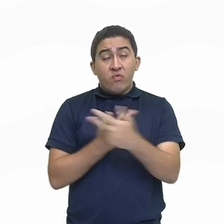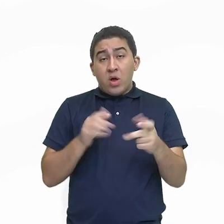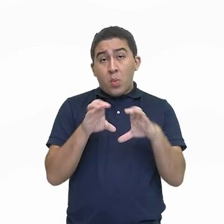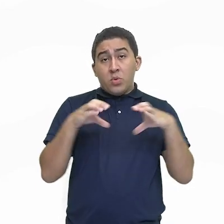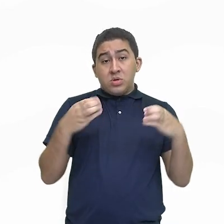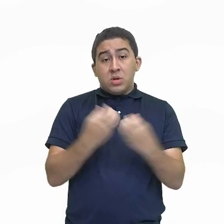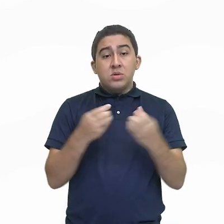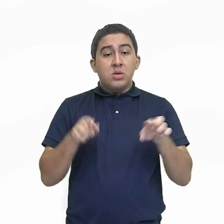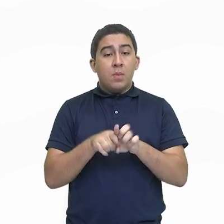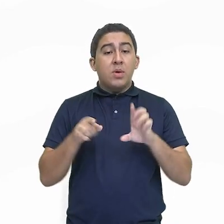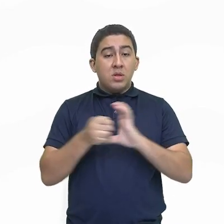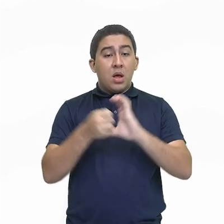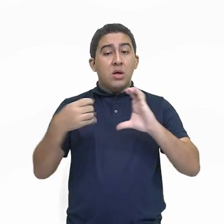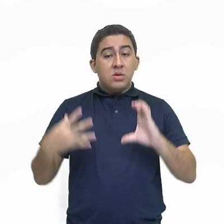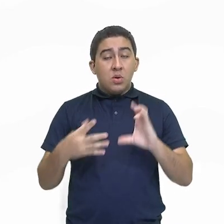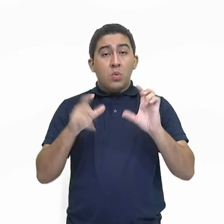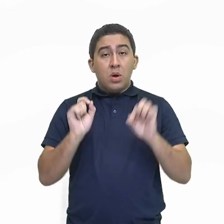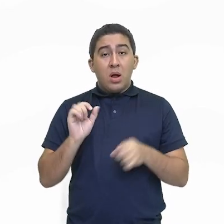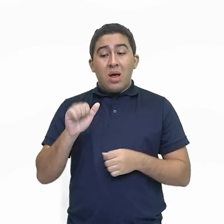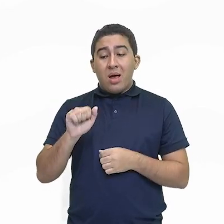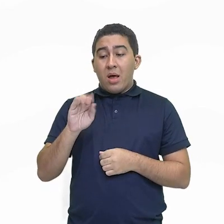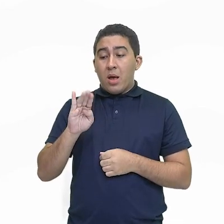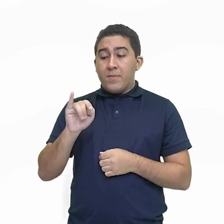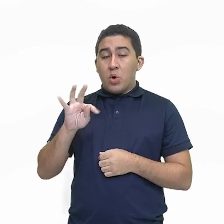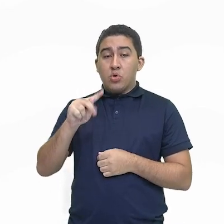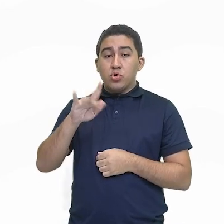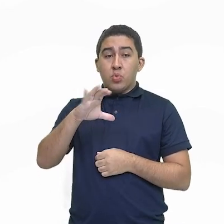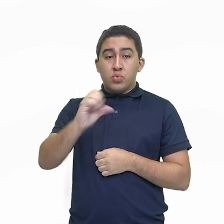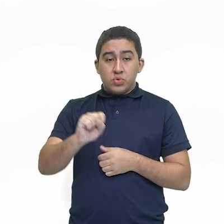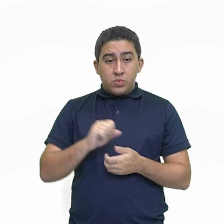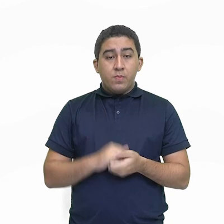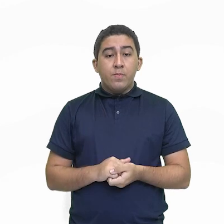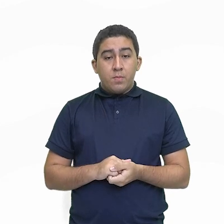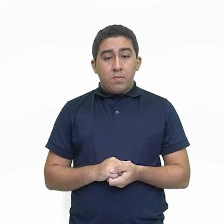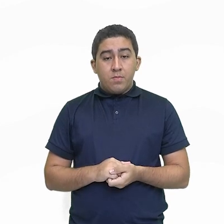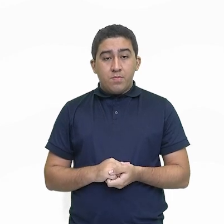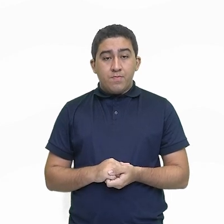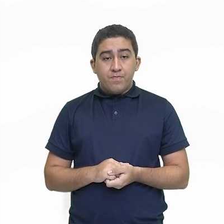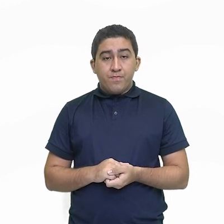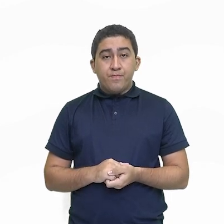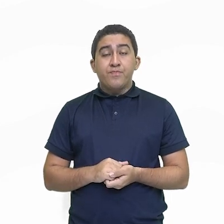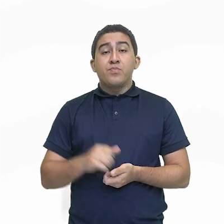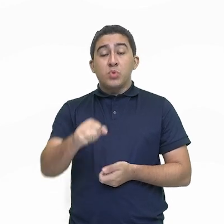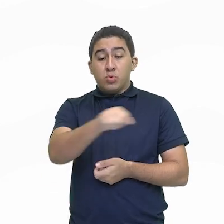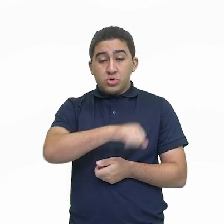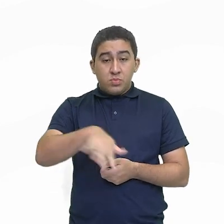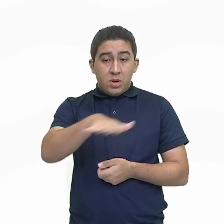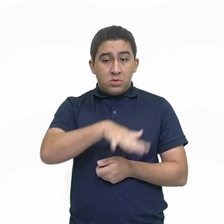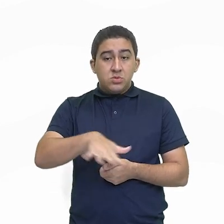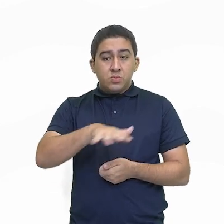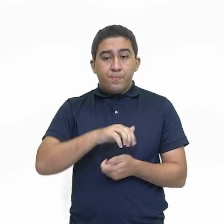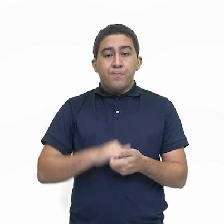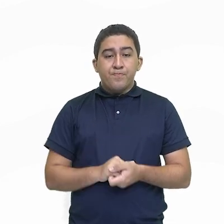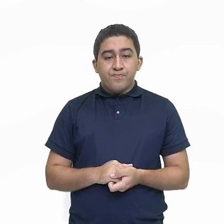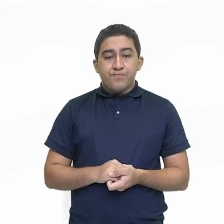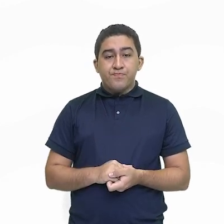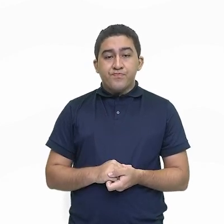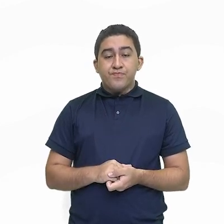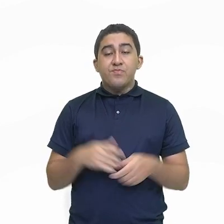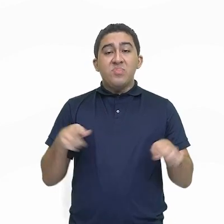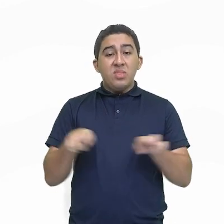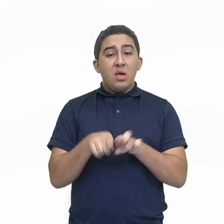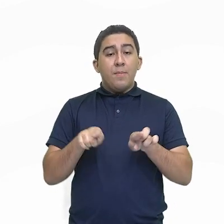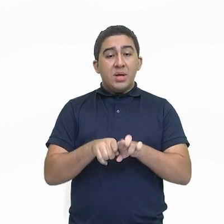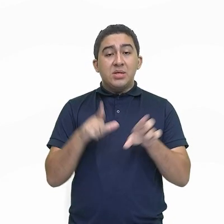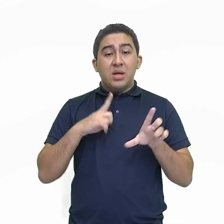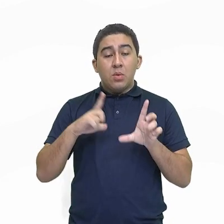temos os fatores abióticos, né? Bióticos e abióticos do ambiente, né? E nós